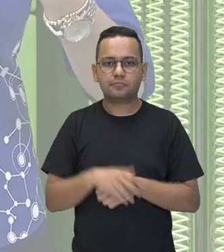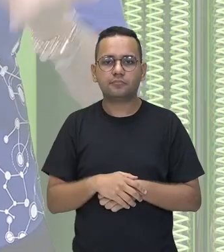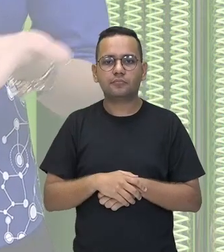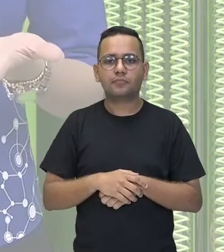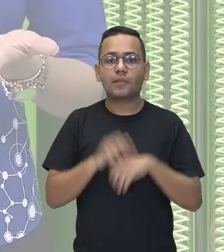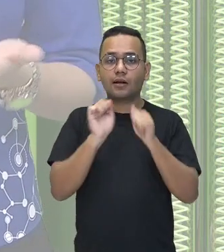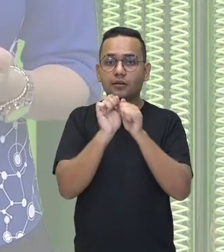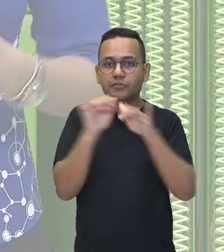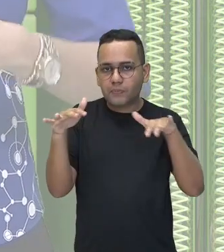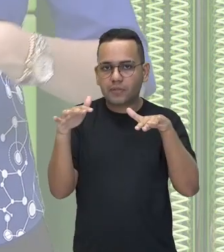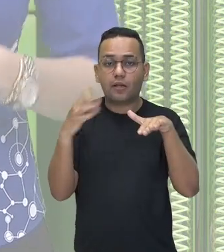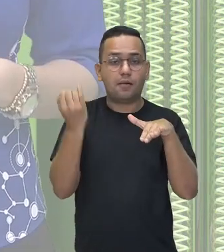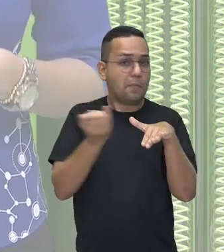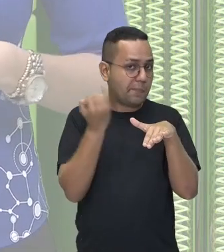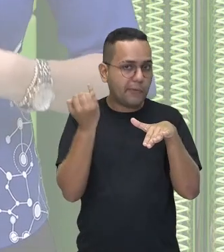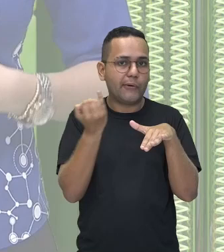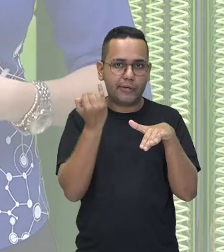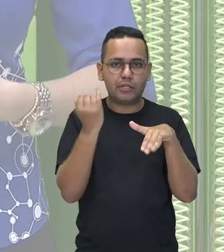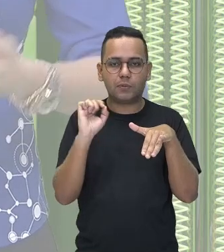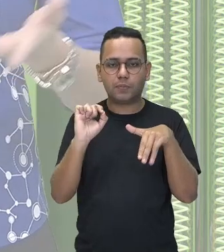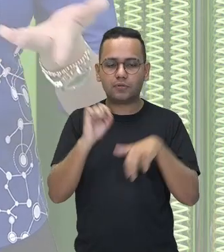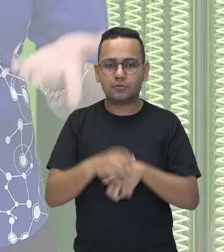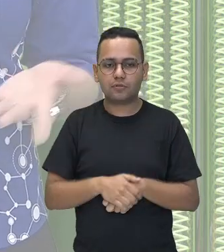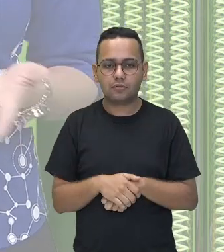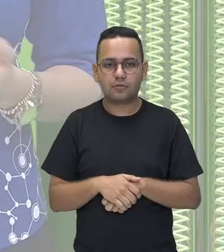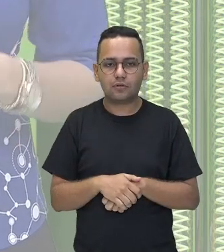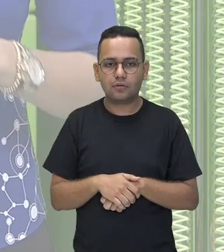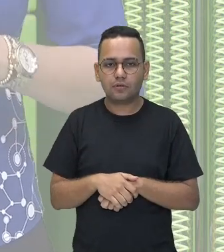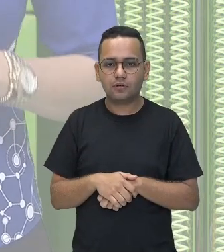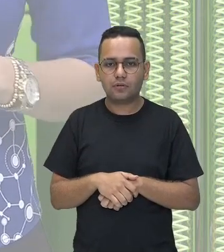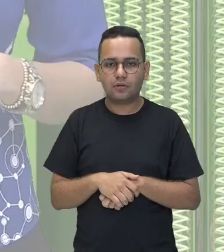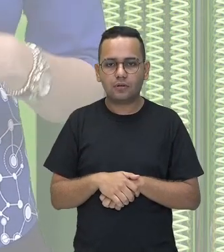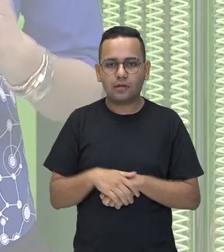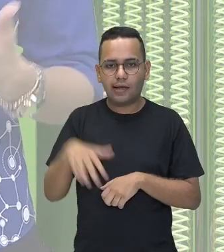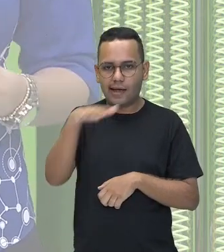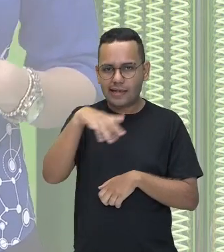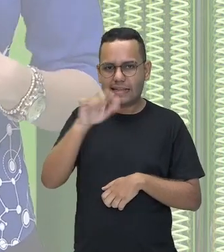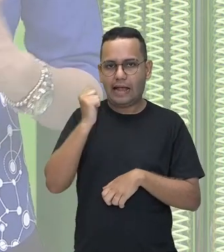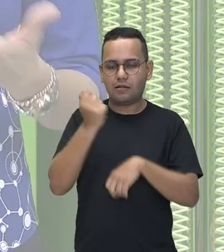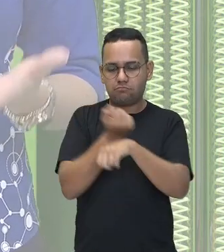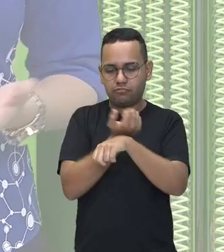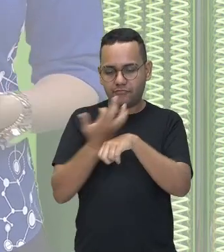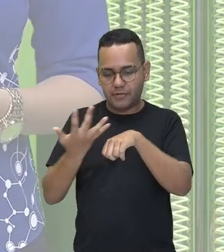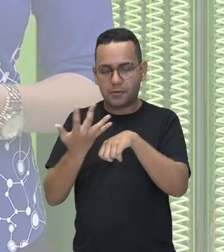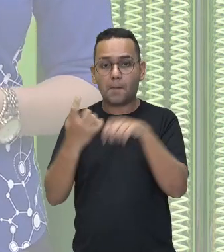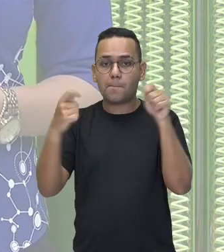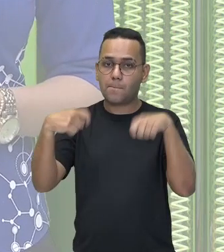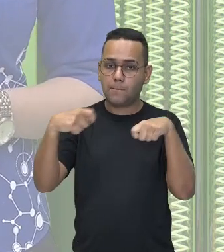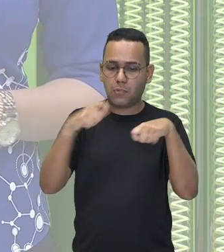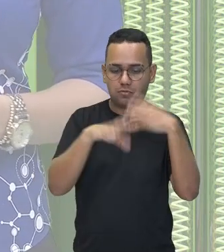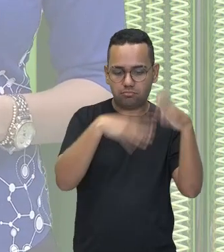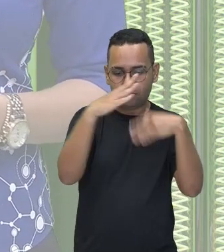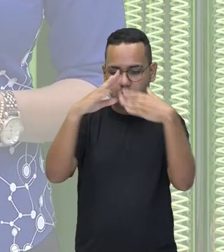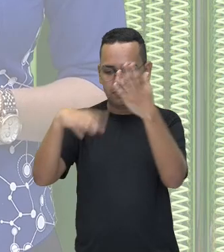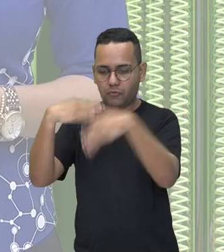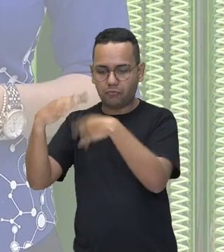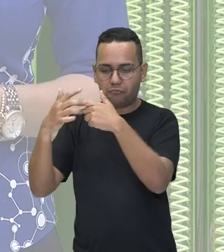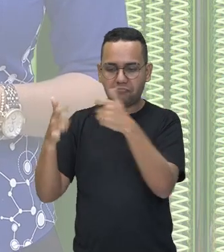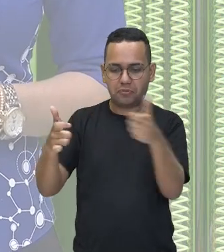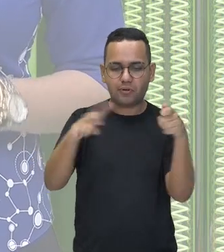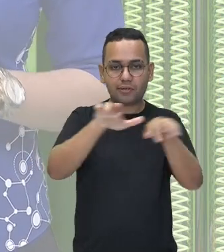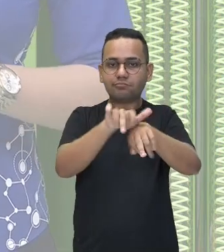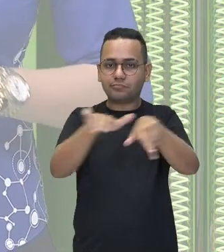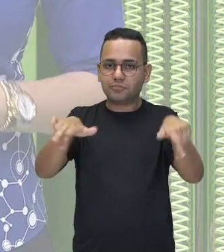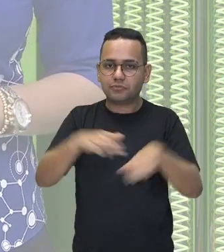que é fundamental para que os vegetais consigam se desenvolver em lugares diferentes, né? Então, a dispersão